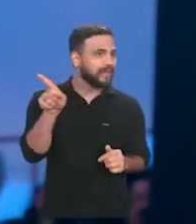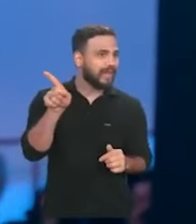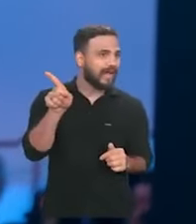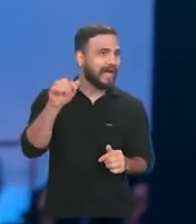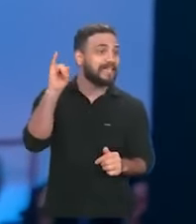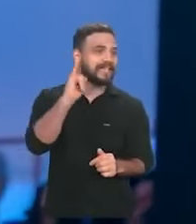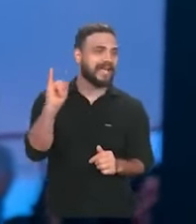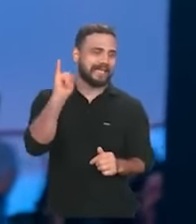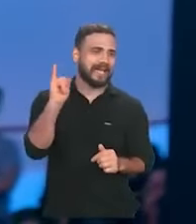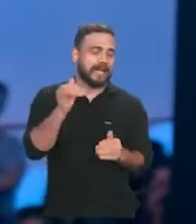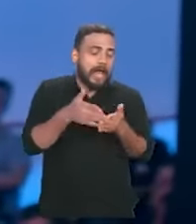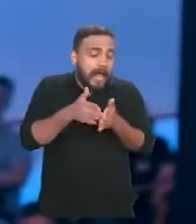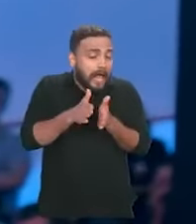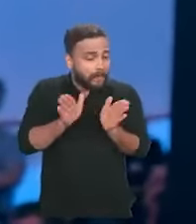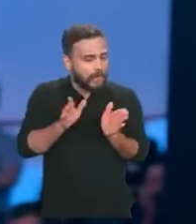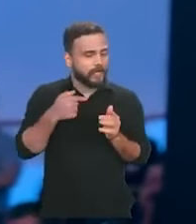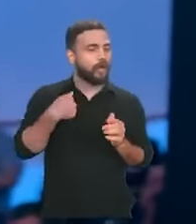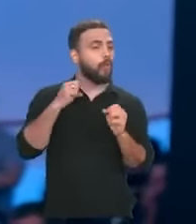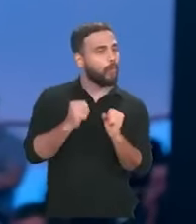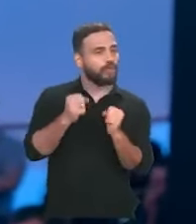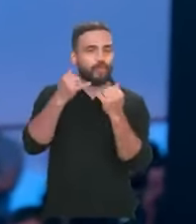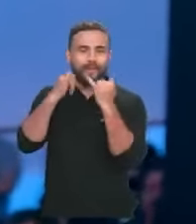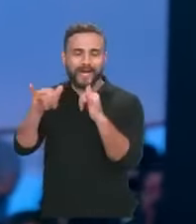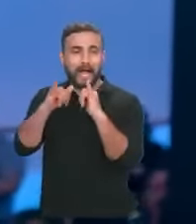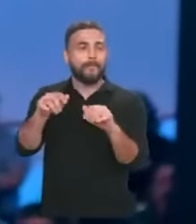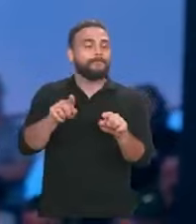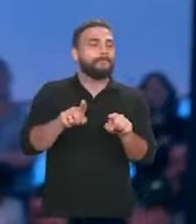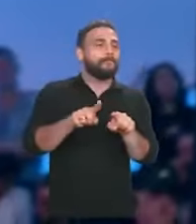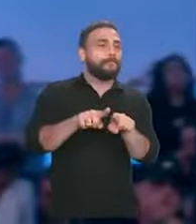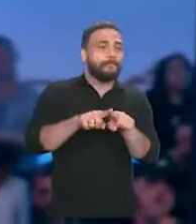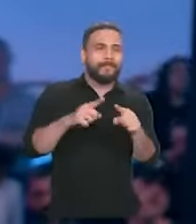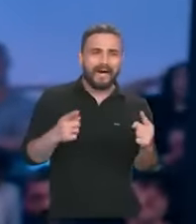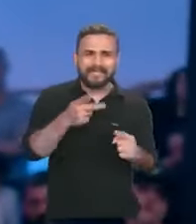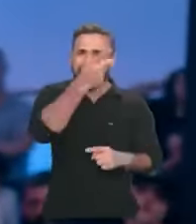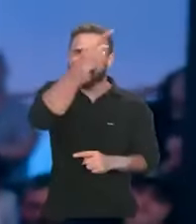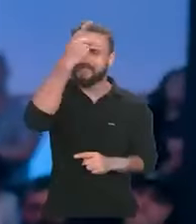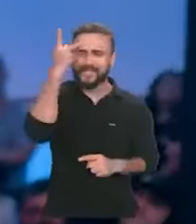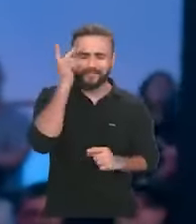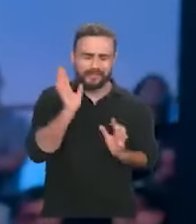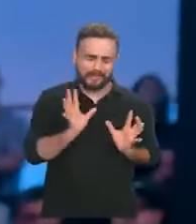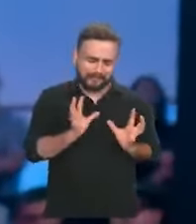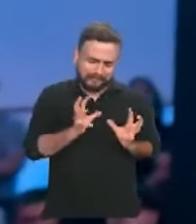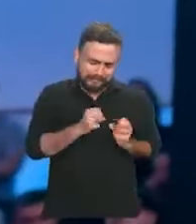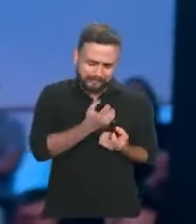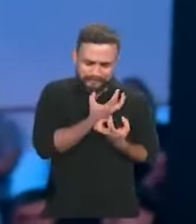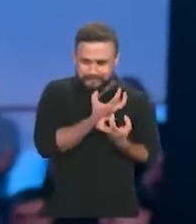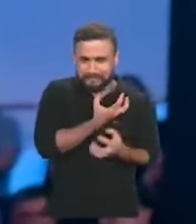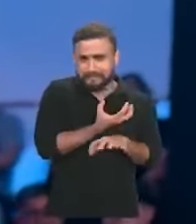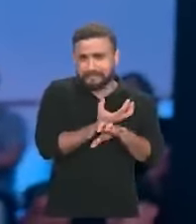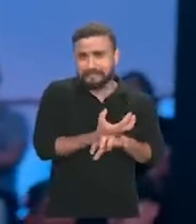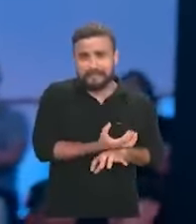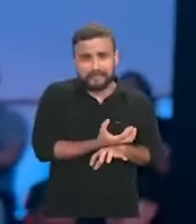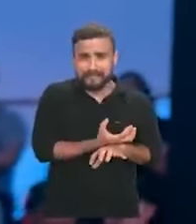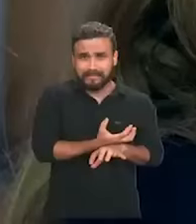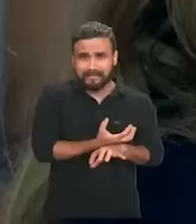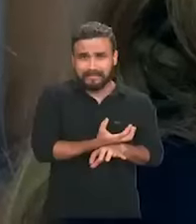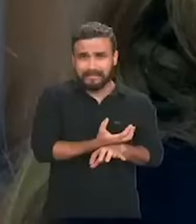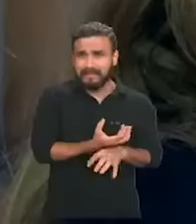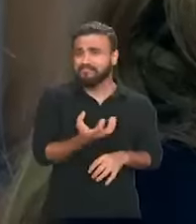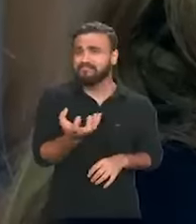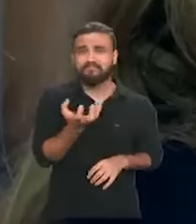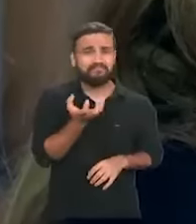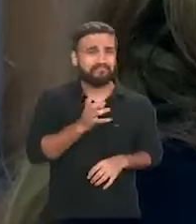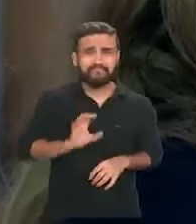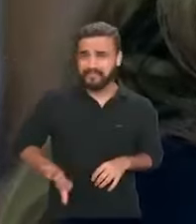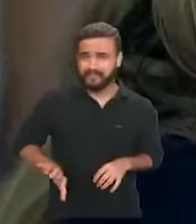mas as pessoas me parece que são fechadas a pregação assim como tem a lista dos né dos países que perseguem a igreja a gente tinha que fazer uma lista